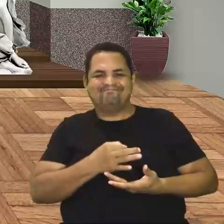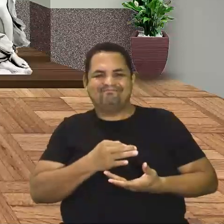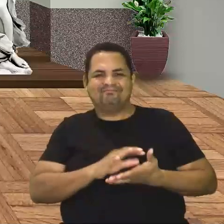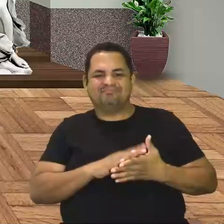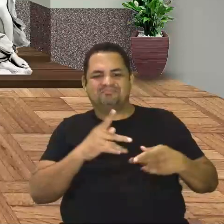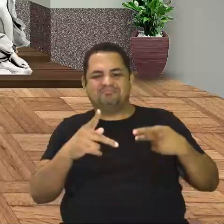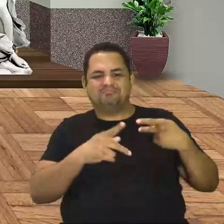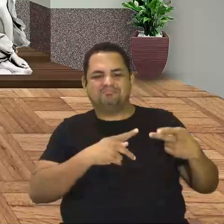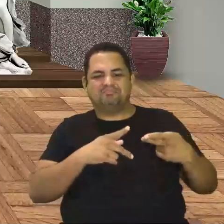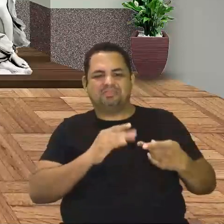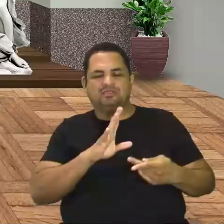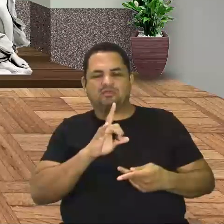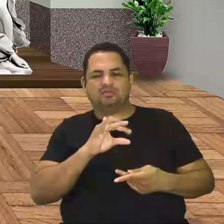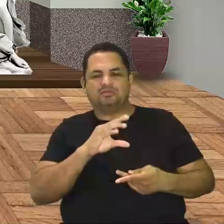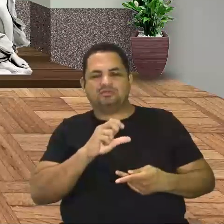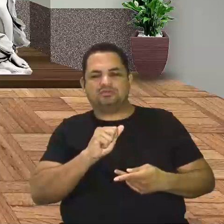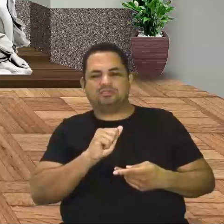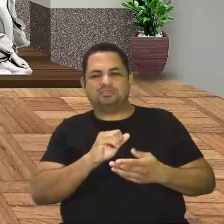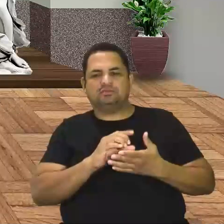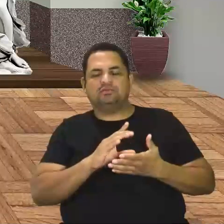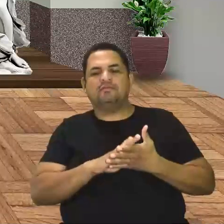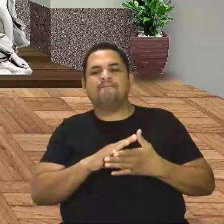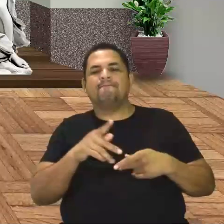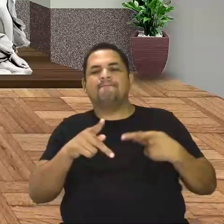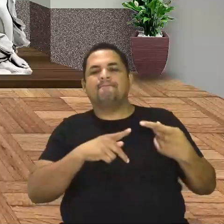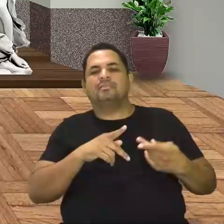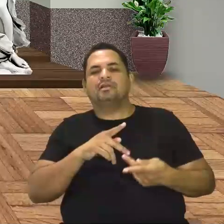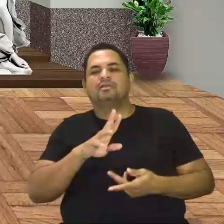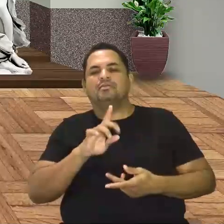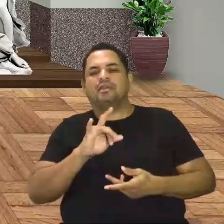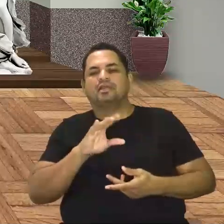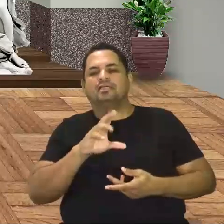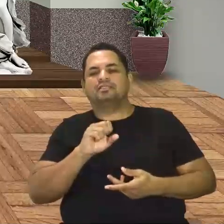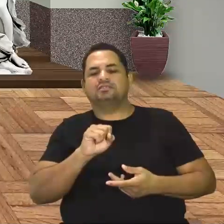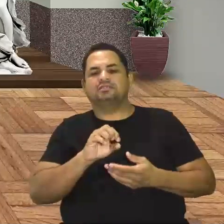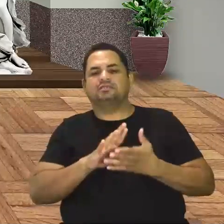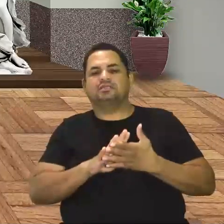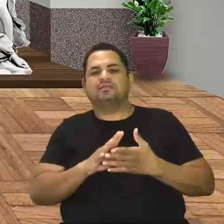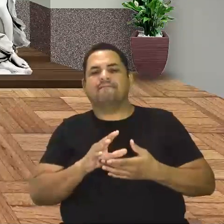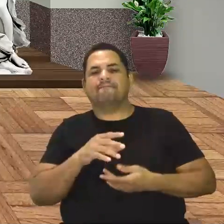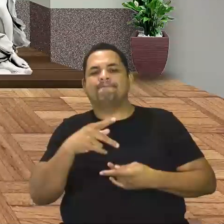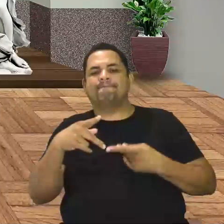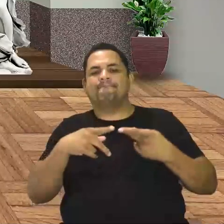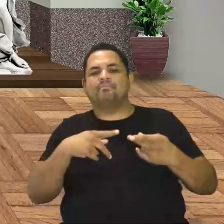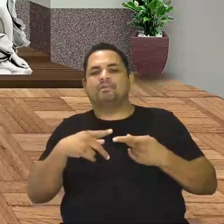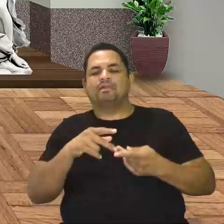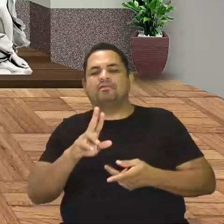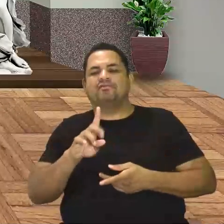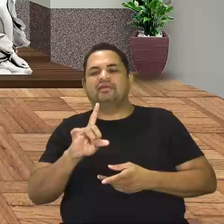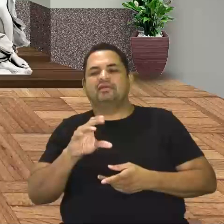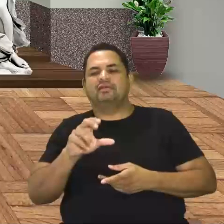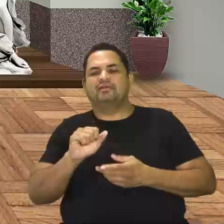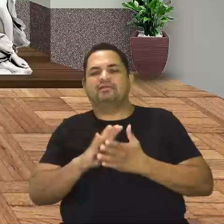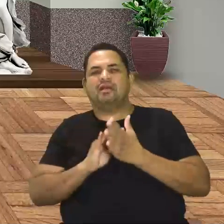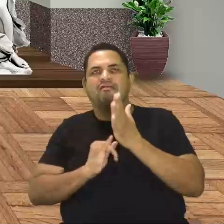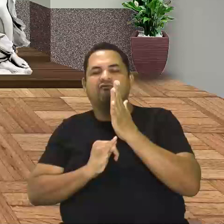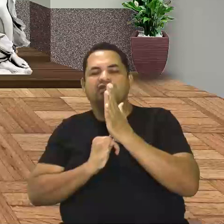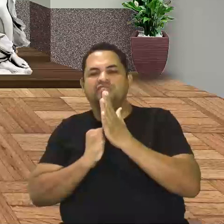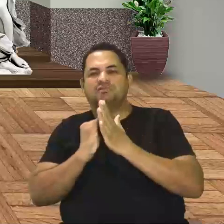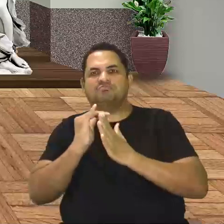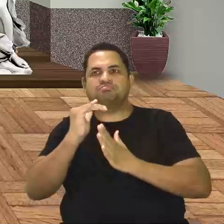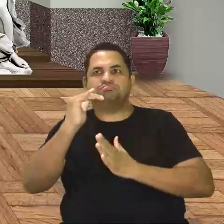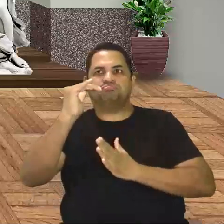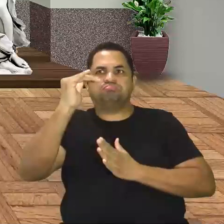Plano cruzado, plano Bresser, plano verão, tudo levando à inflação